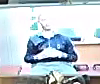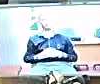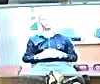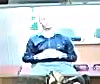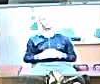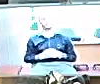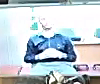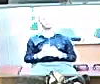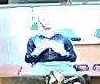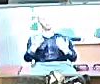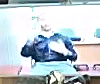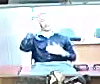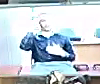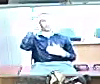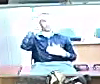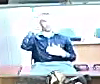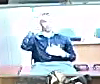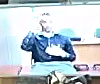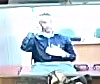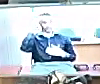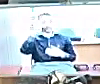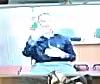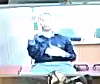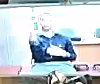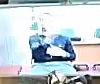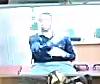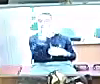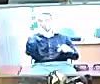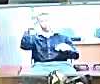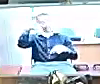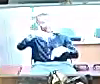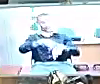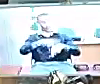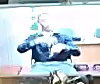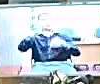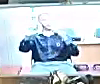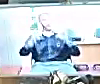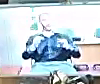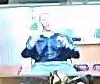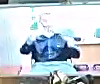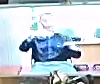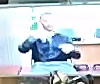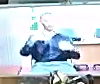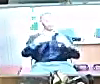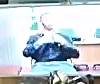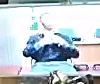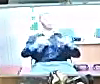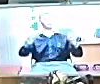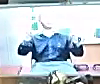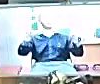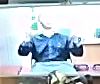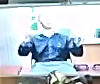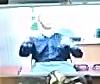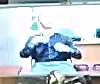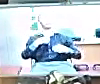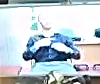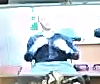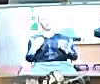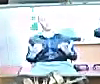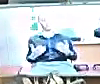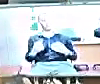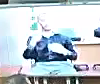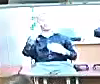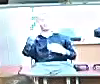espero amanhã todos chegue no horário a gente começará a temática vocês viram isso a gente fizer uma